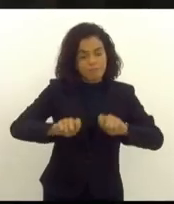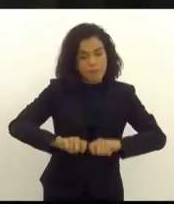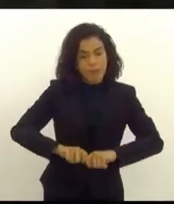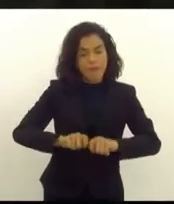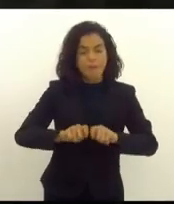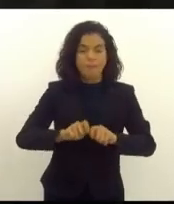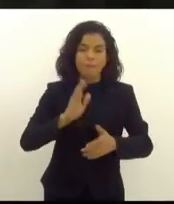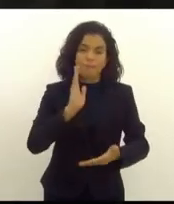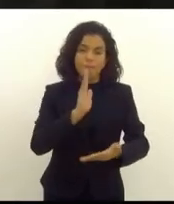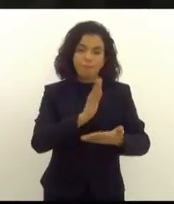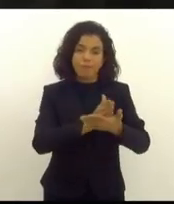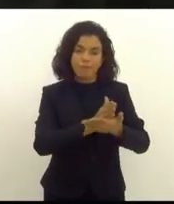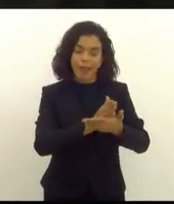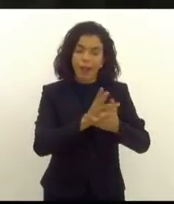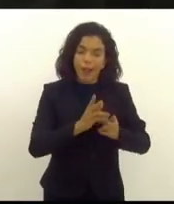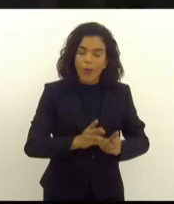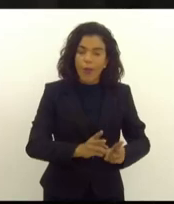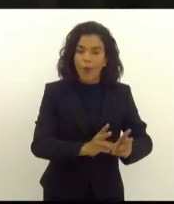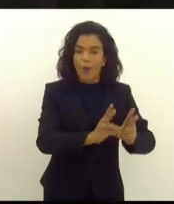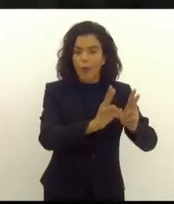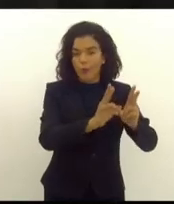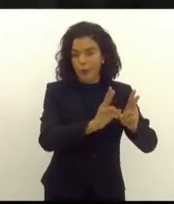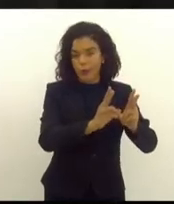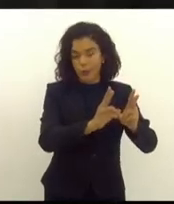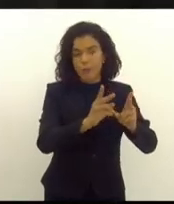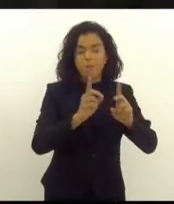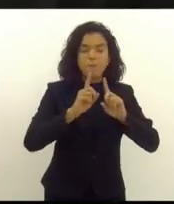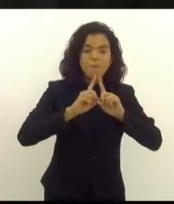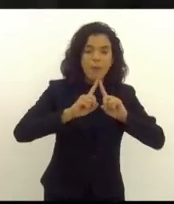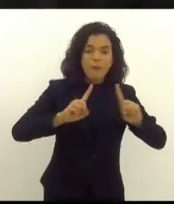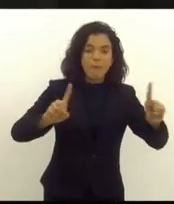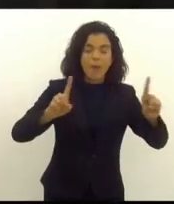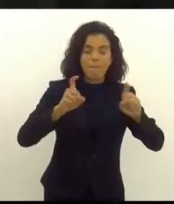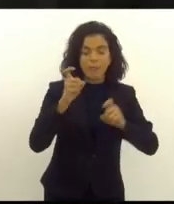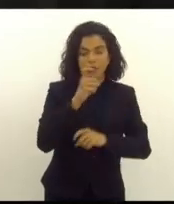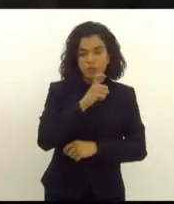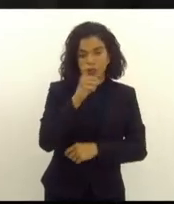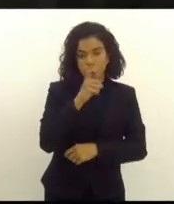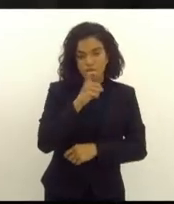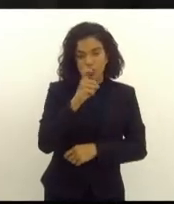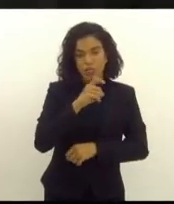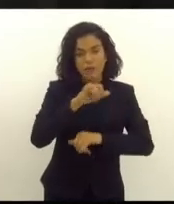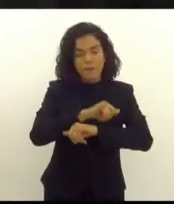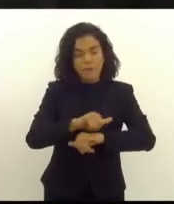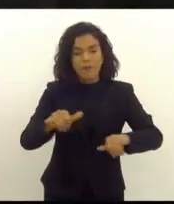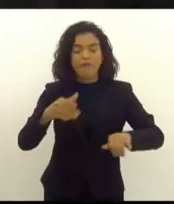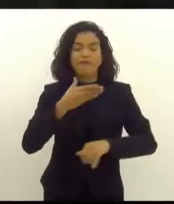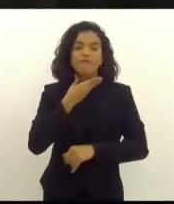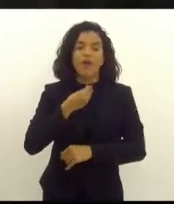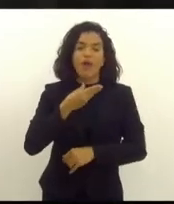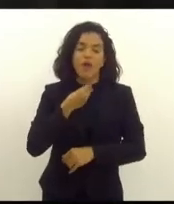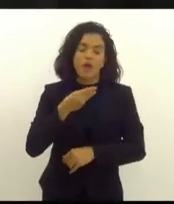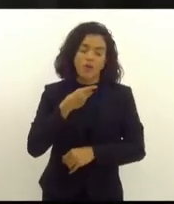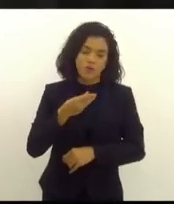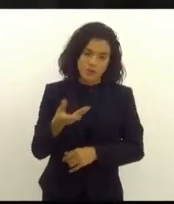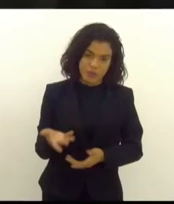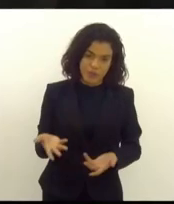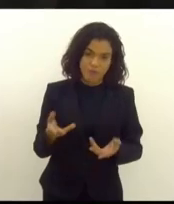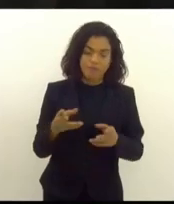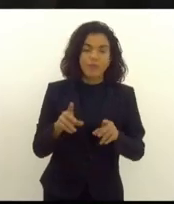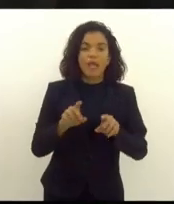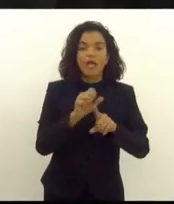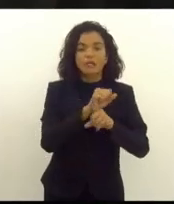continue reproduzindo mentiras e fake News tanto para o Brasil quanto para a sociedade